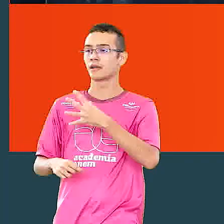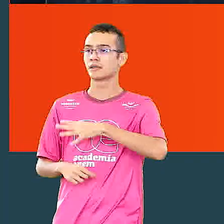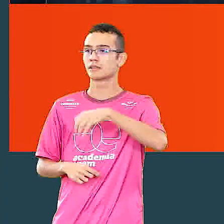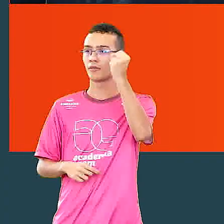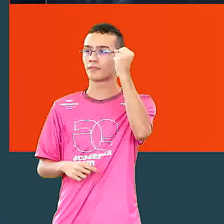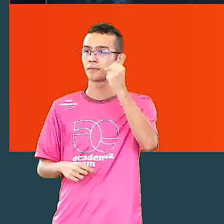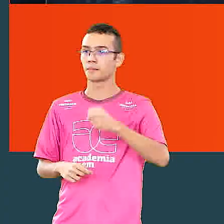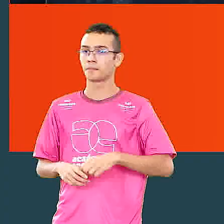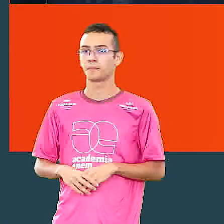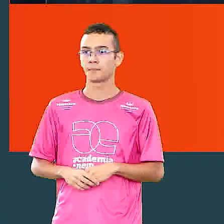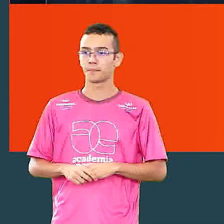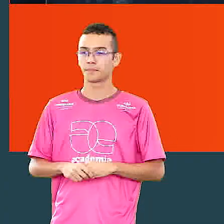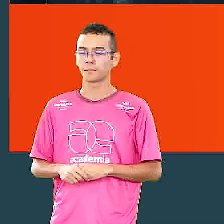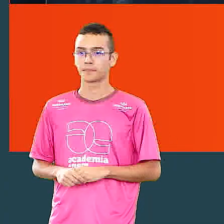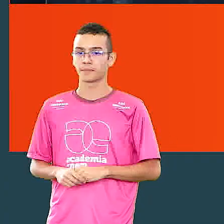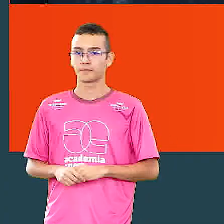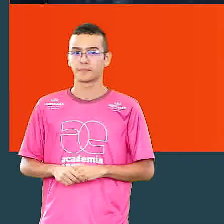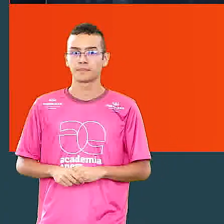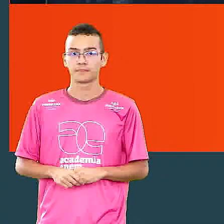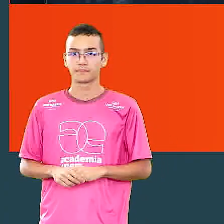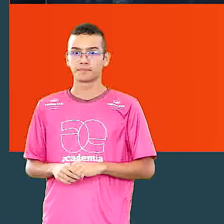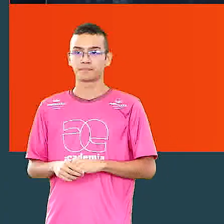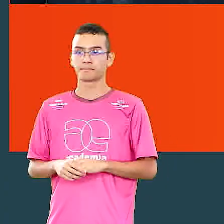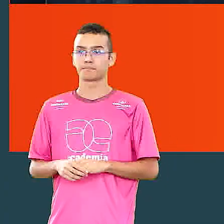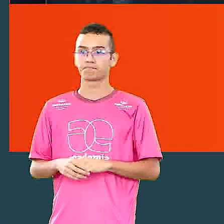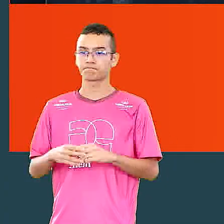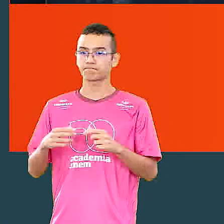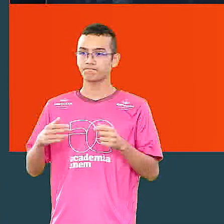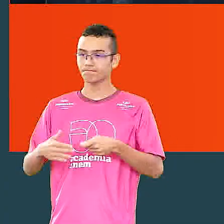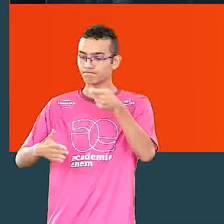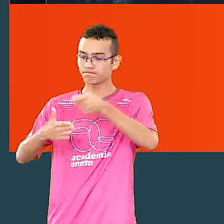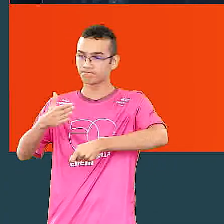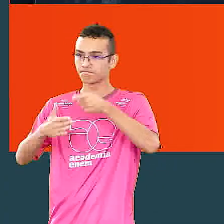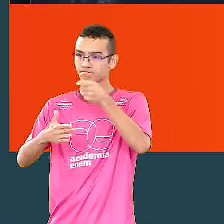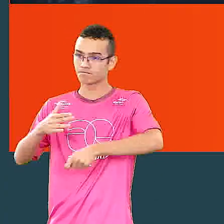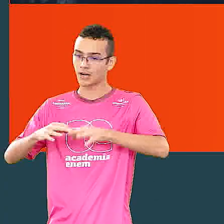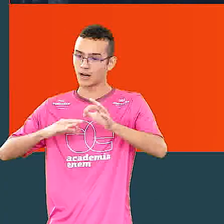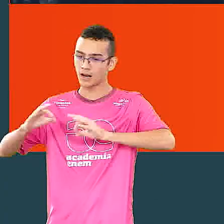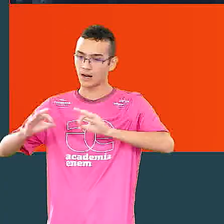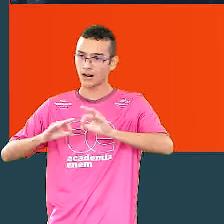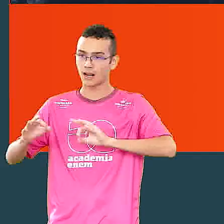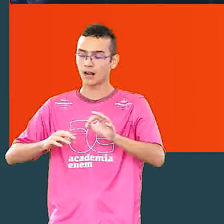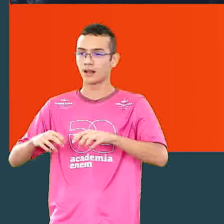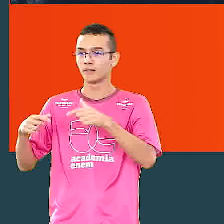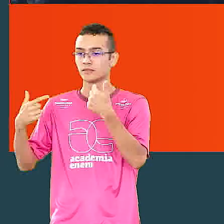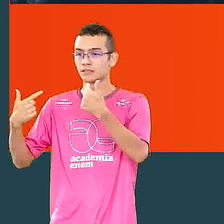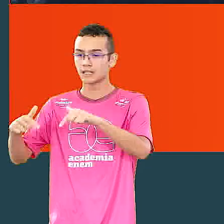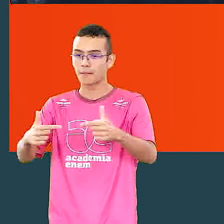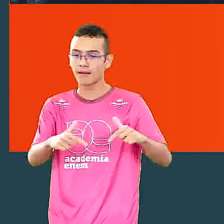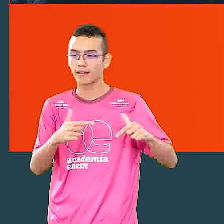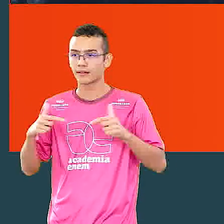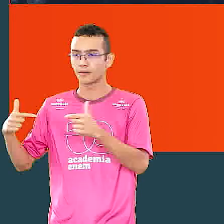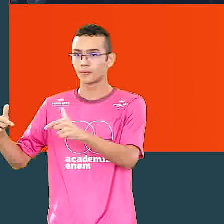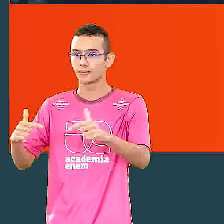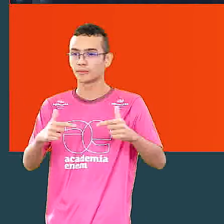o B. Resistência organizada dos trabalhadores nativos.